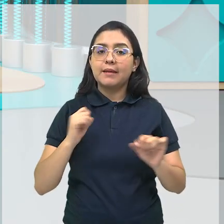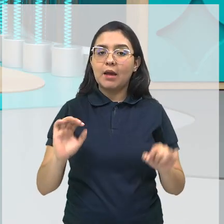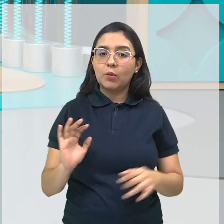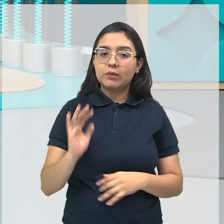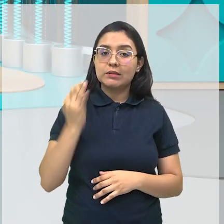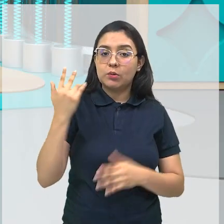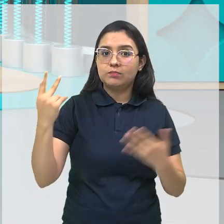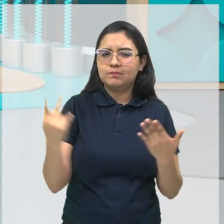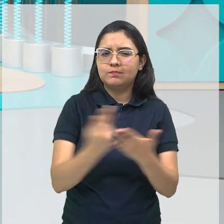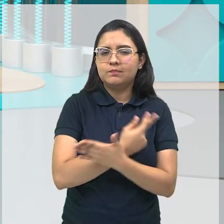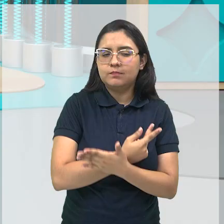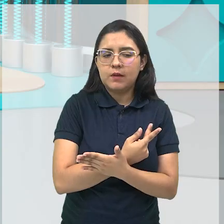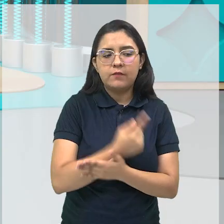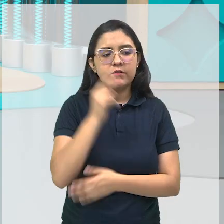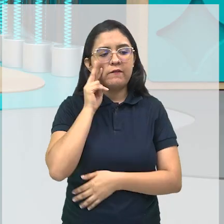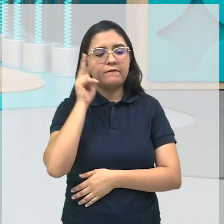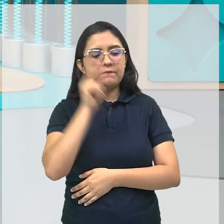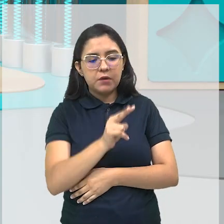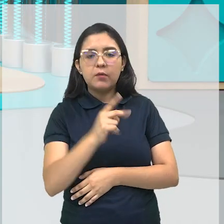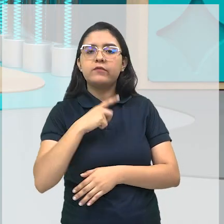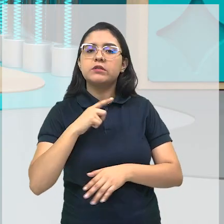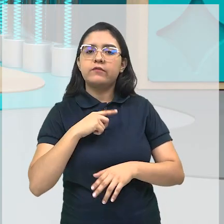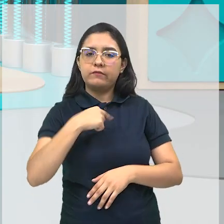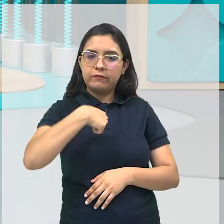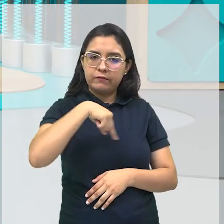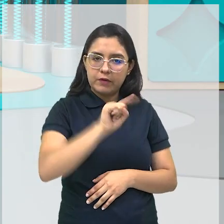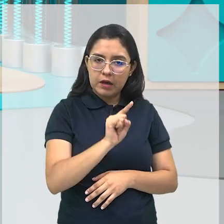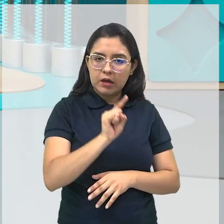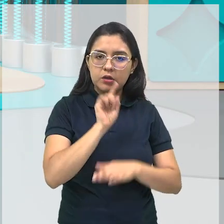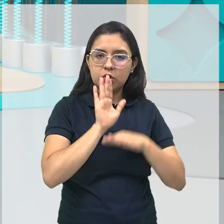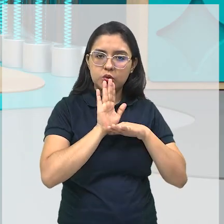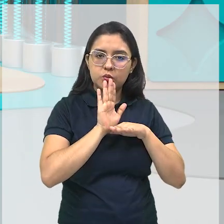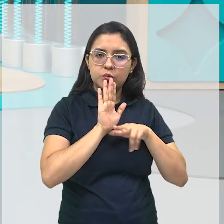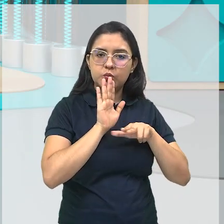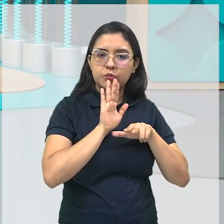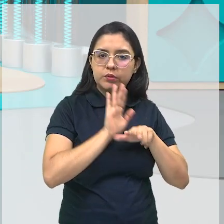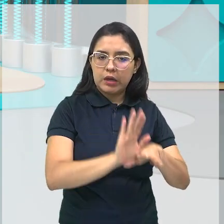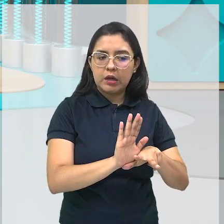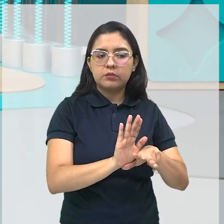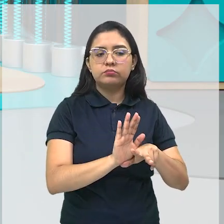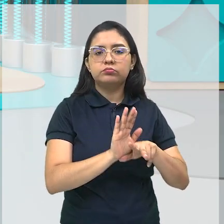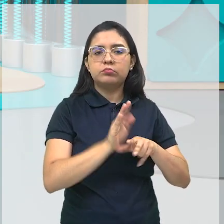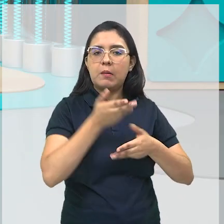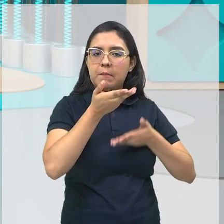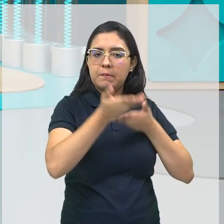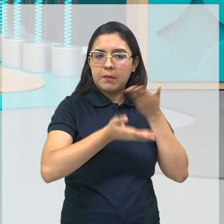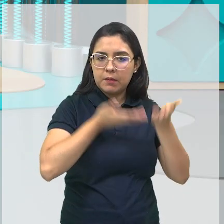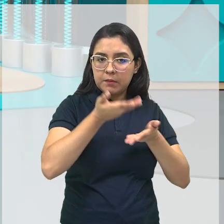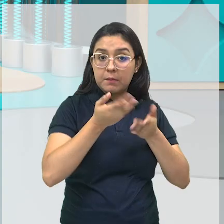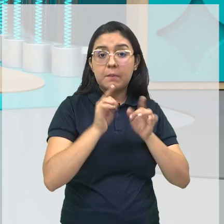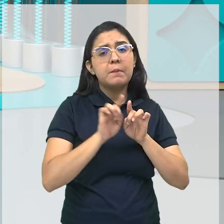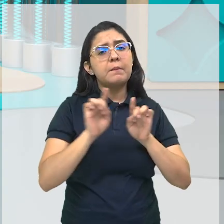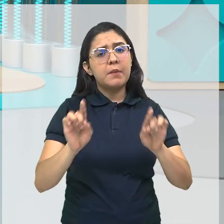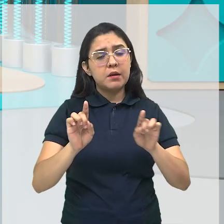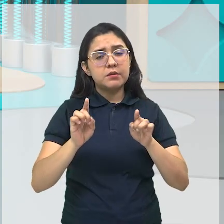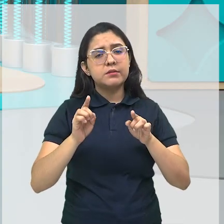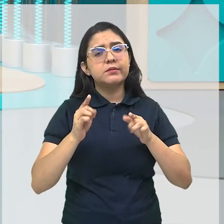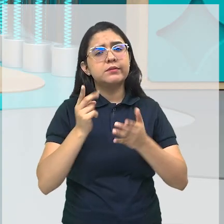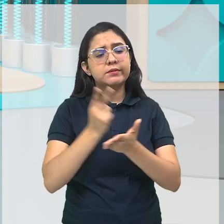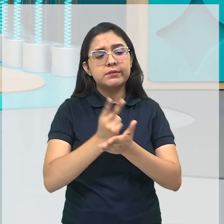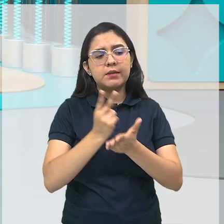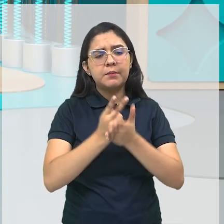fato, você vai ali ajudar. Você vai prestar um socorro à vítima. Lógico, mantendo sempre atenção